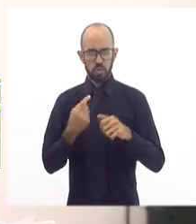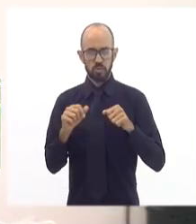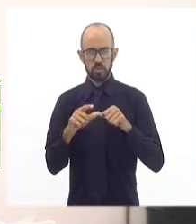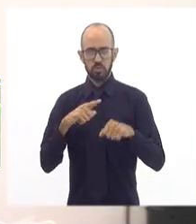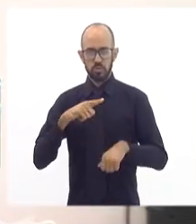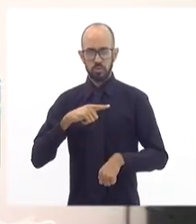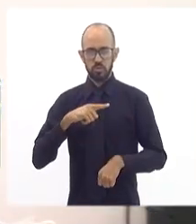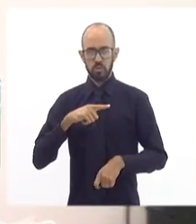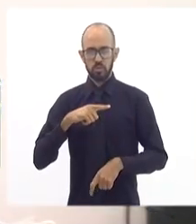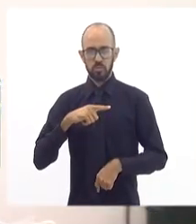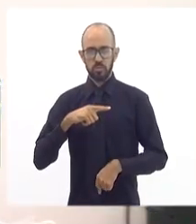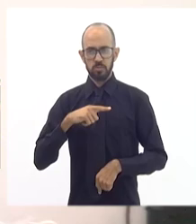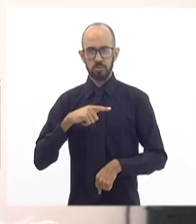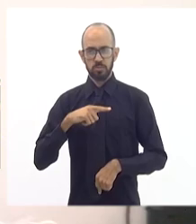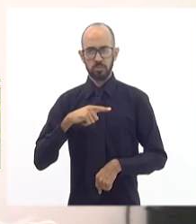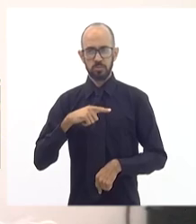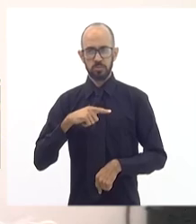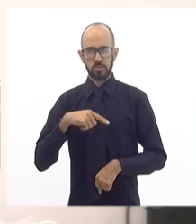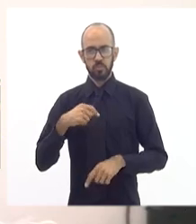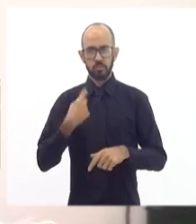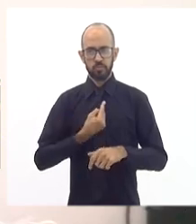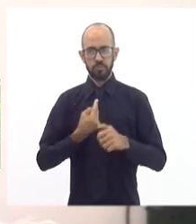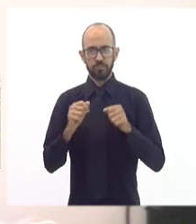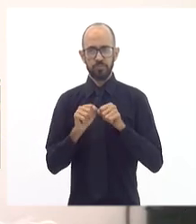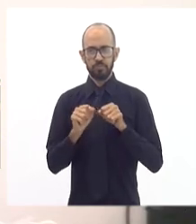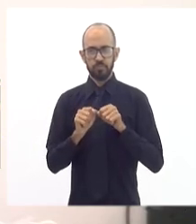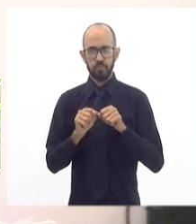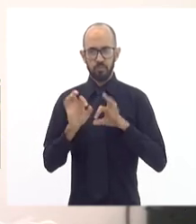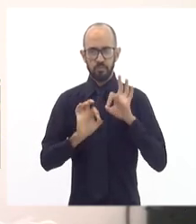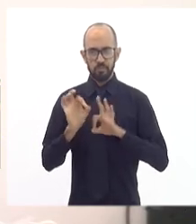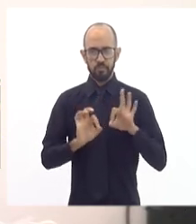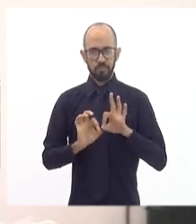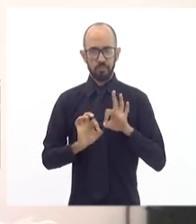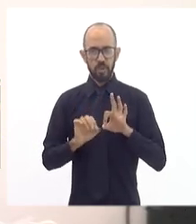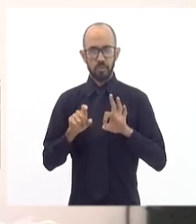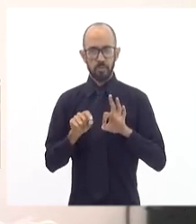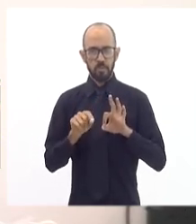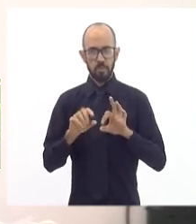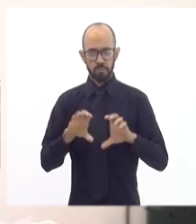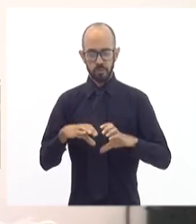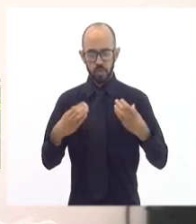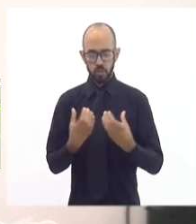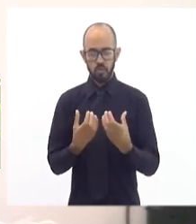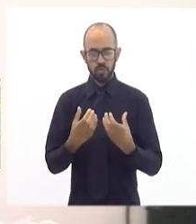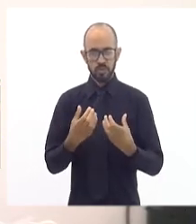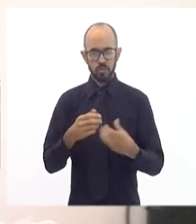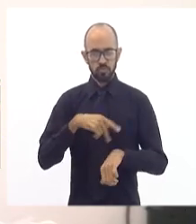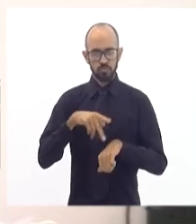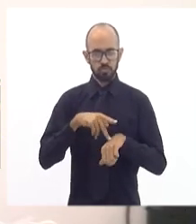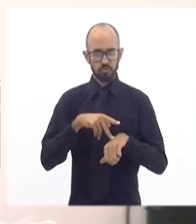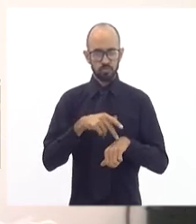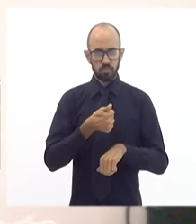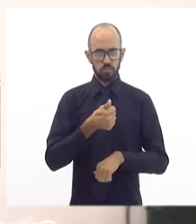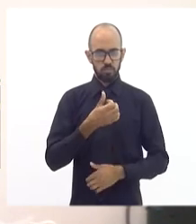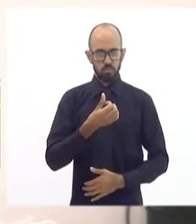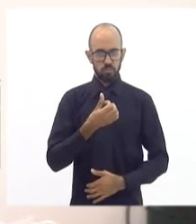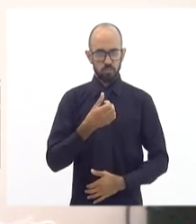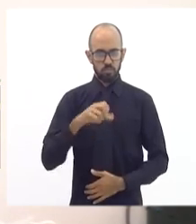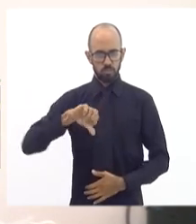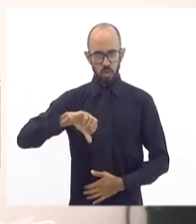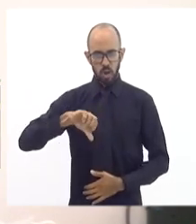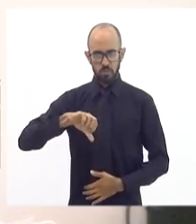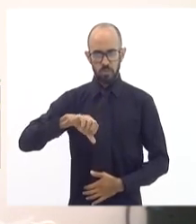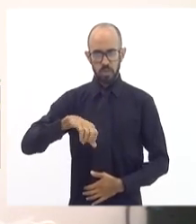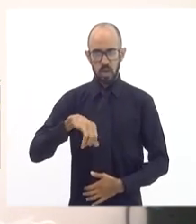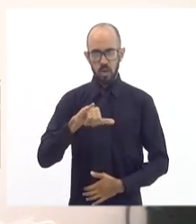que nós trouxemos pressa pressa petição é de que a convenção internacional 169 da oit não